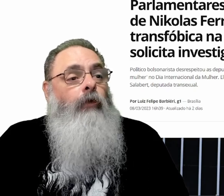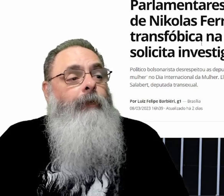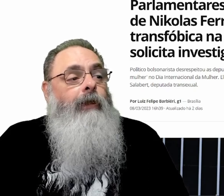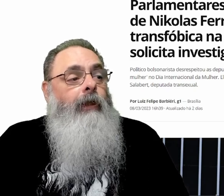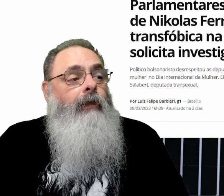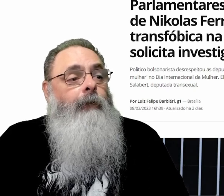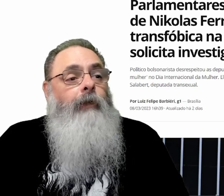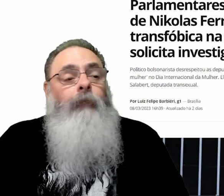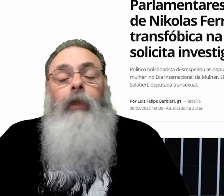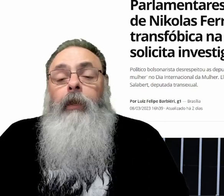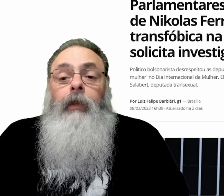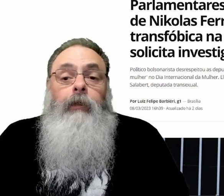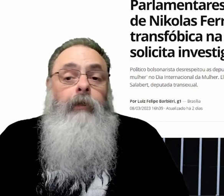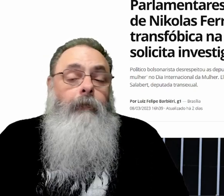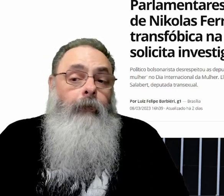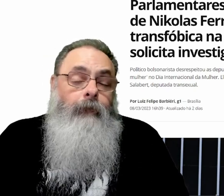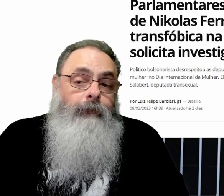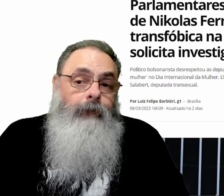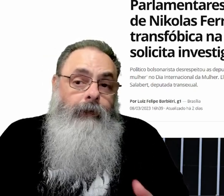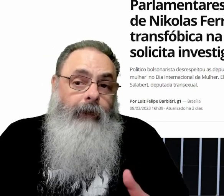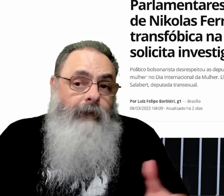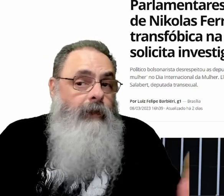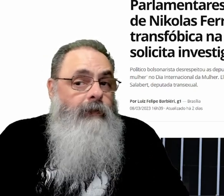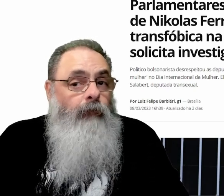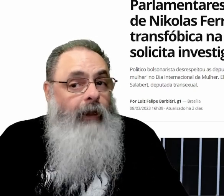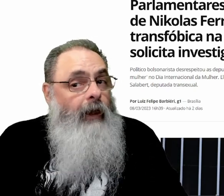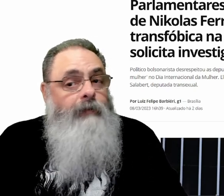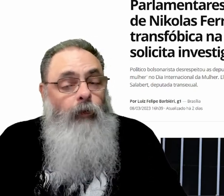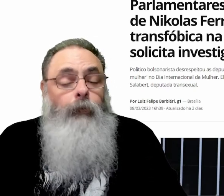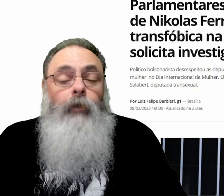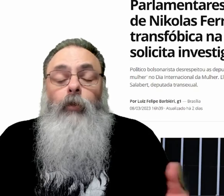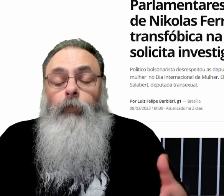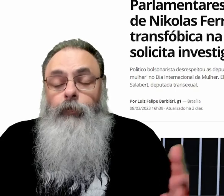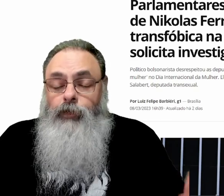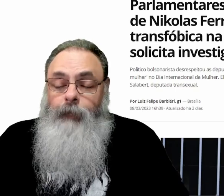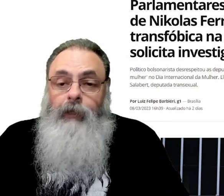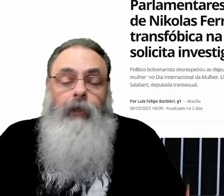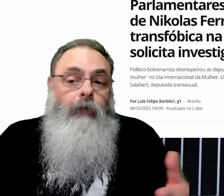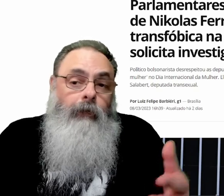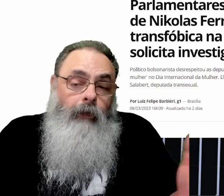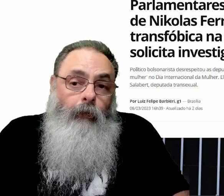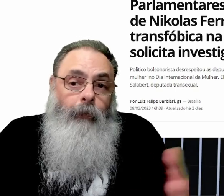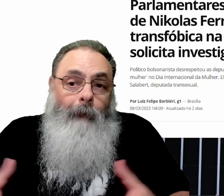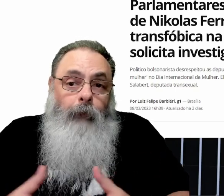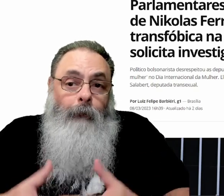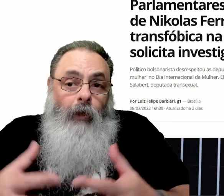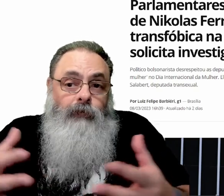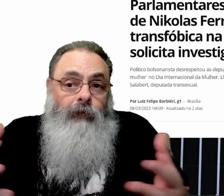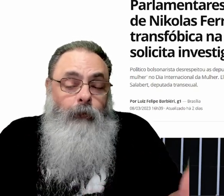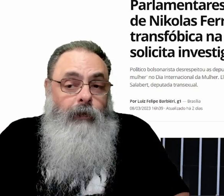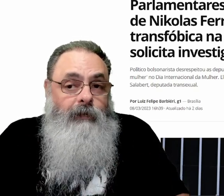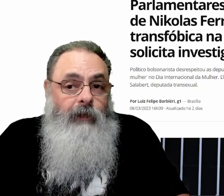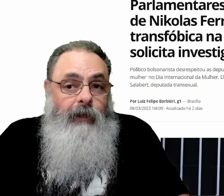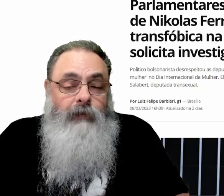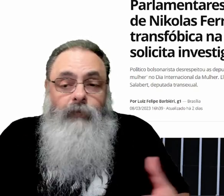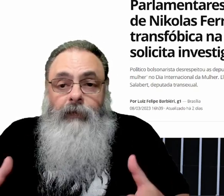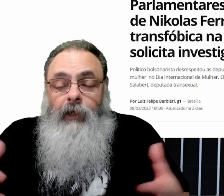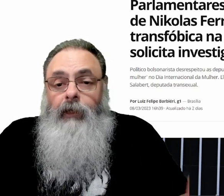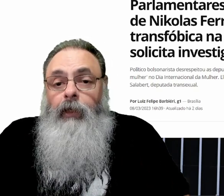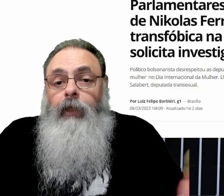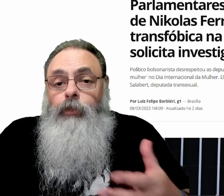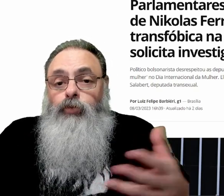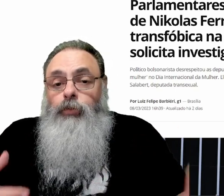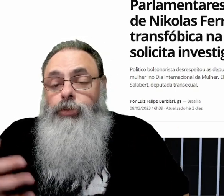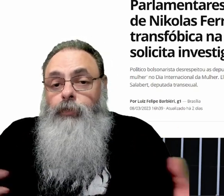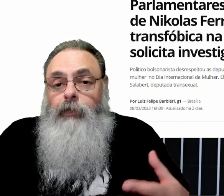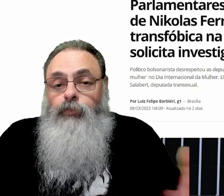fala transfóbica na Câmara e bom em tese Eles não têm razão porque como eu já expliquei né A propósito da Democracia é esse Você